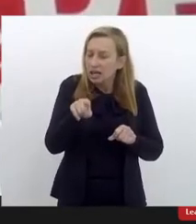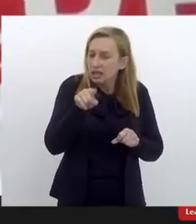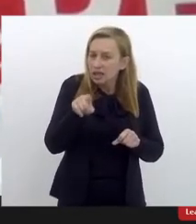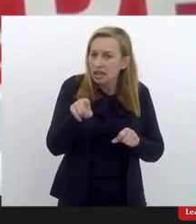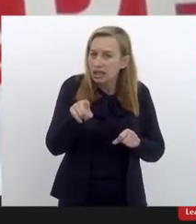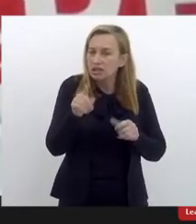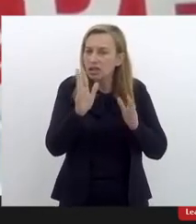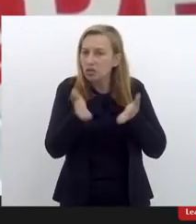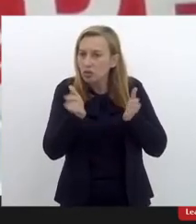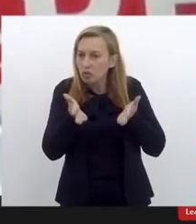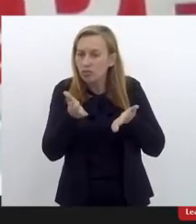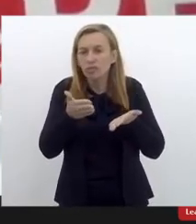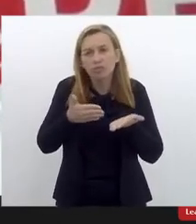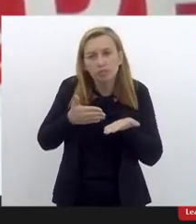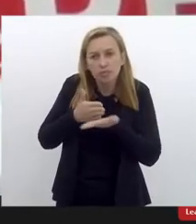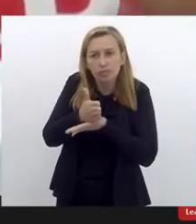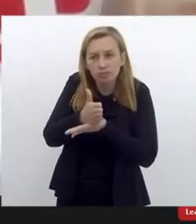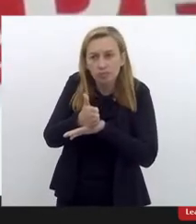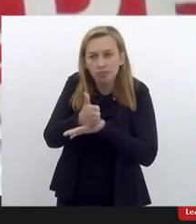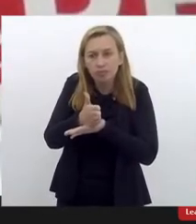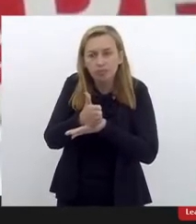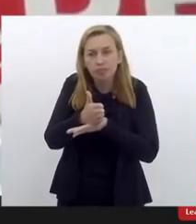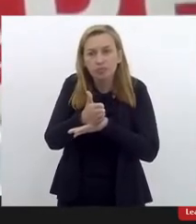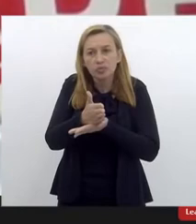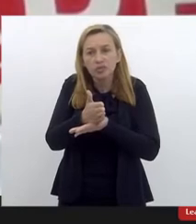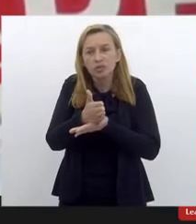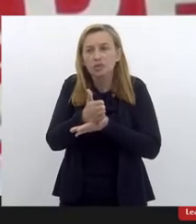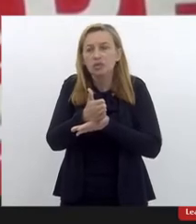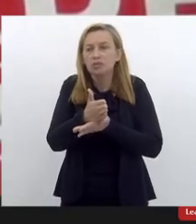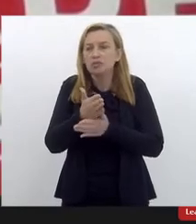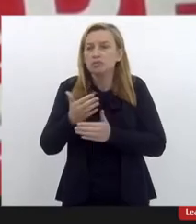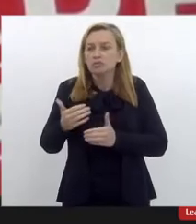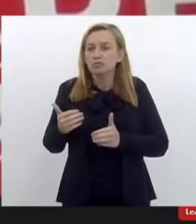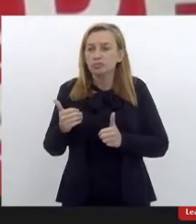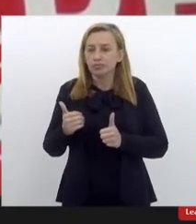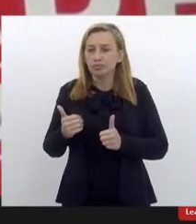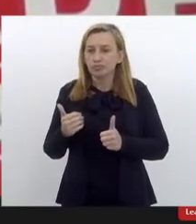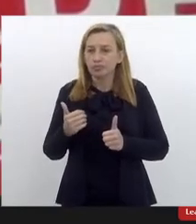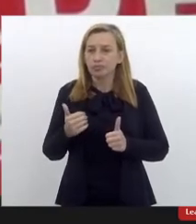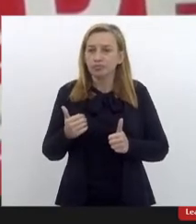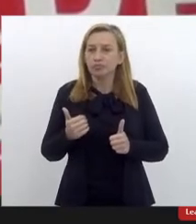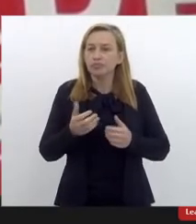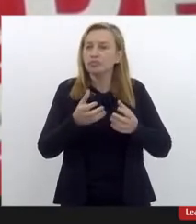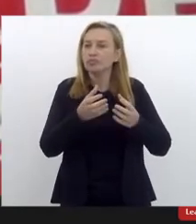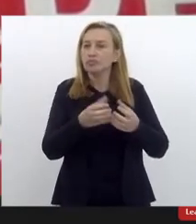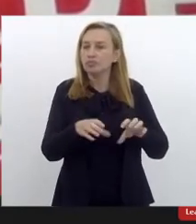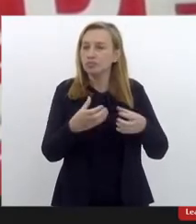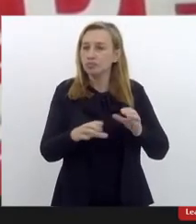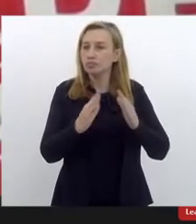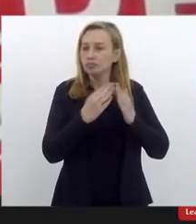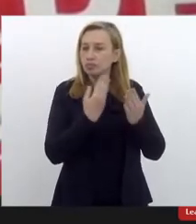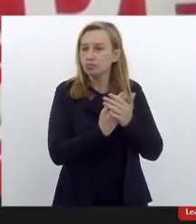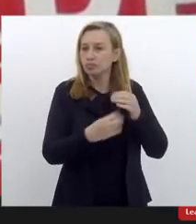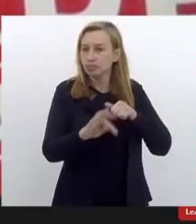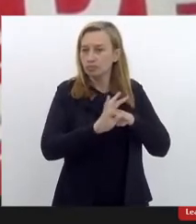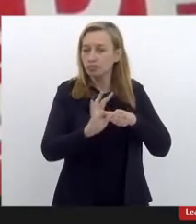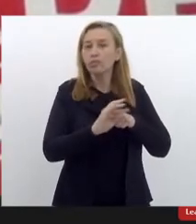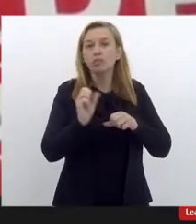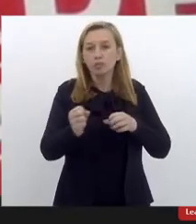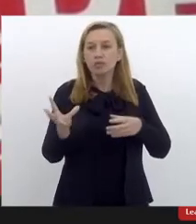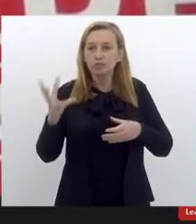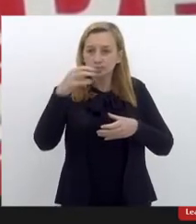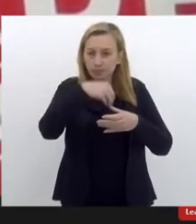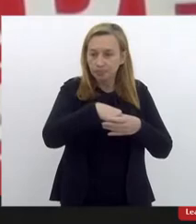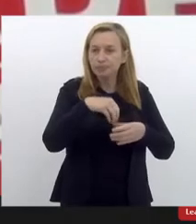foram agora aprovados, que estão assumindo o concurso na FATEC, possam já ser enquadrados pelo